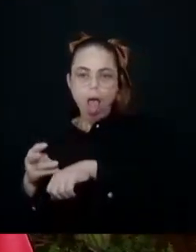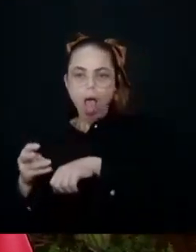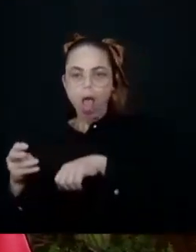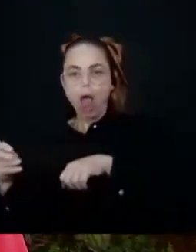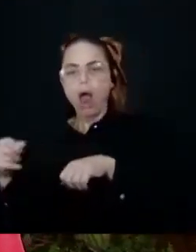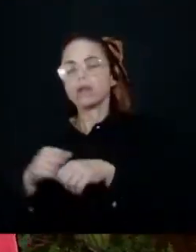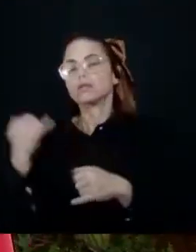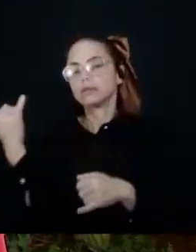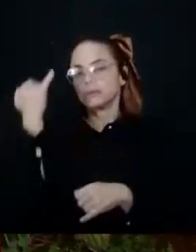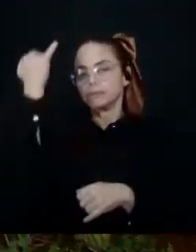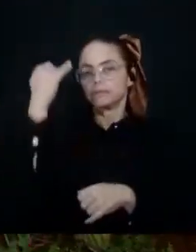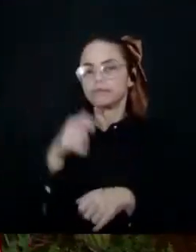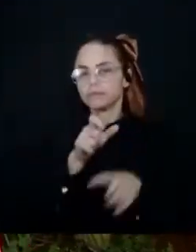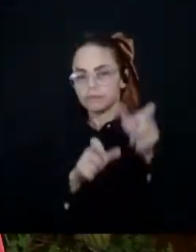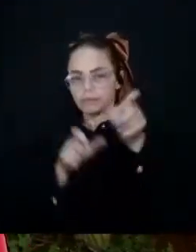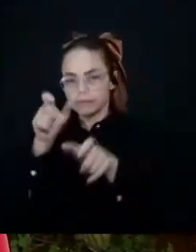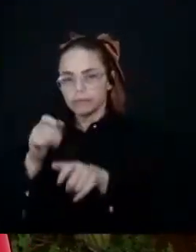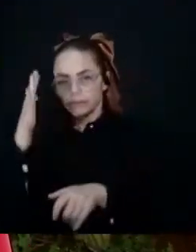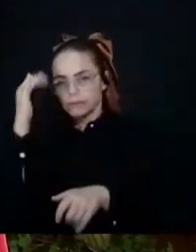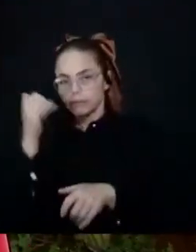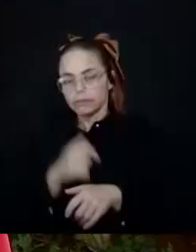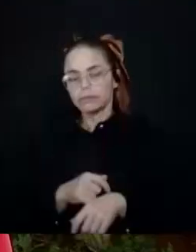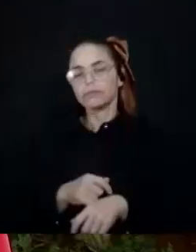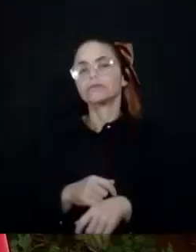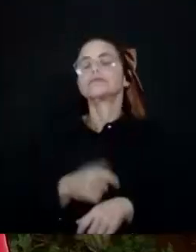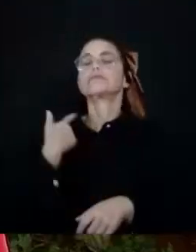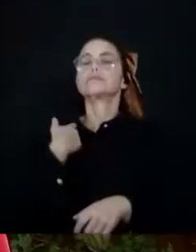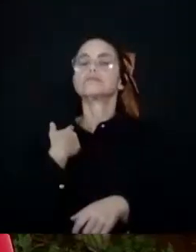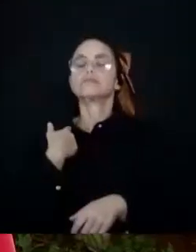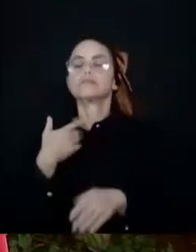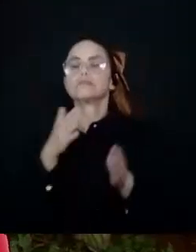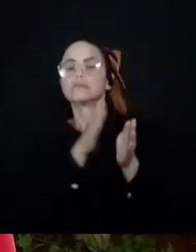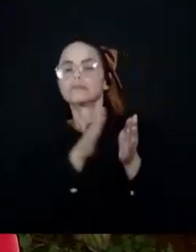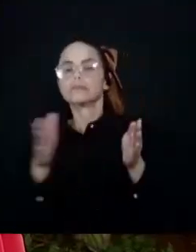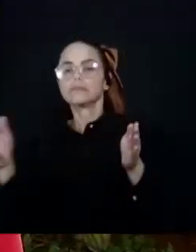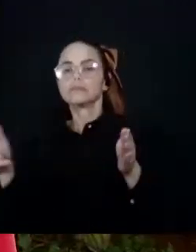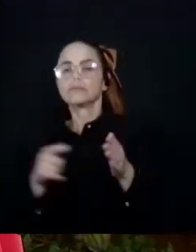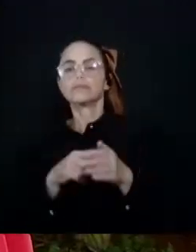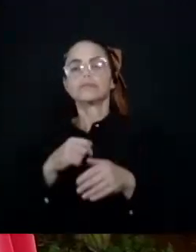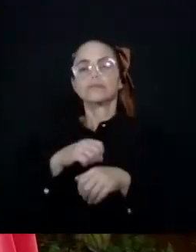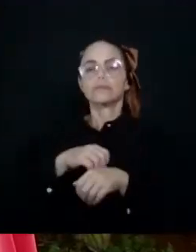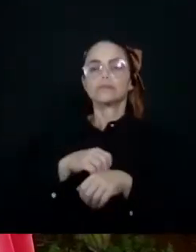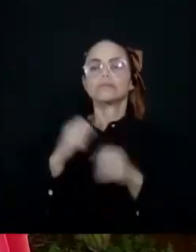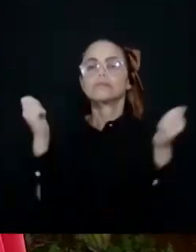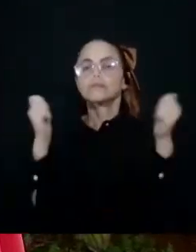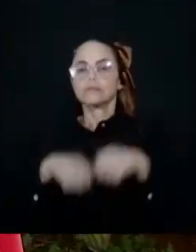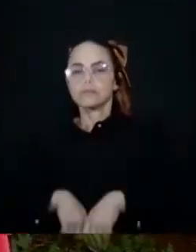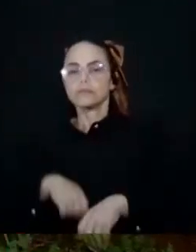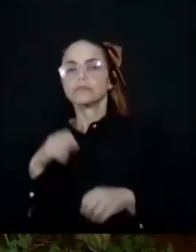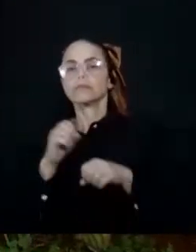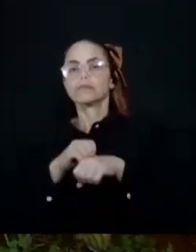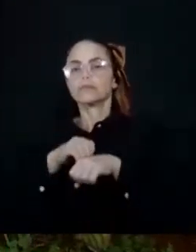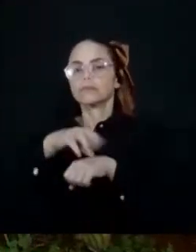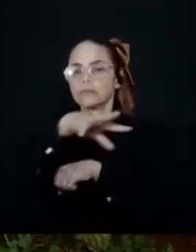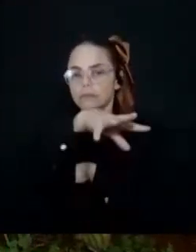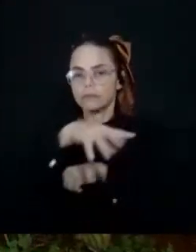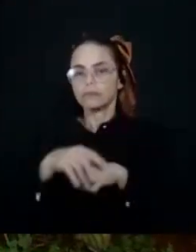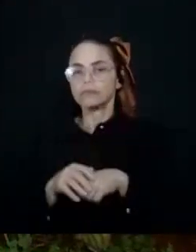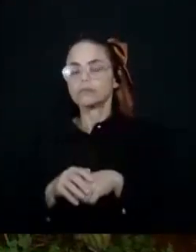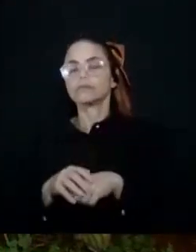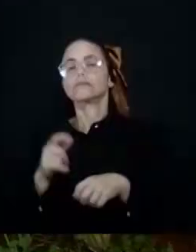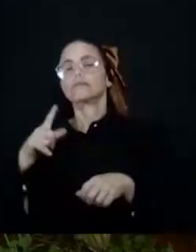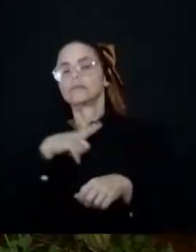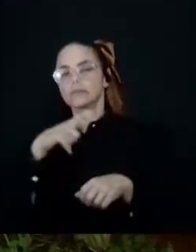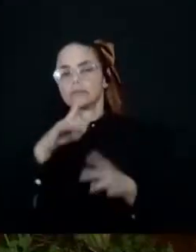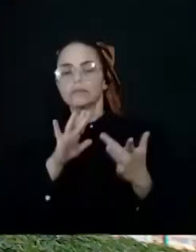as pessoas saberem que todas essas fases da lesão de pele podem transmitir esse vírus se você tiver contato